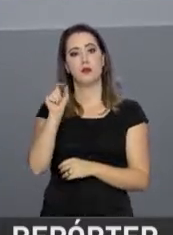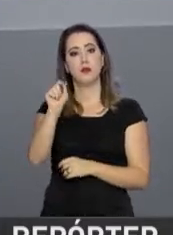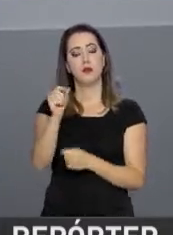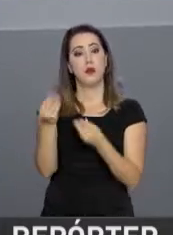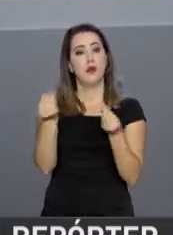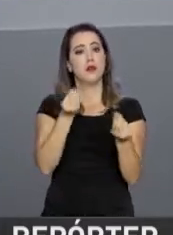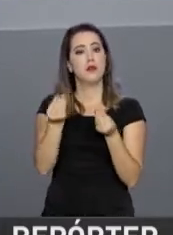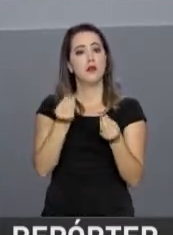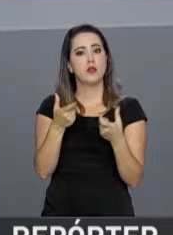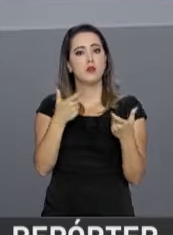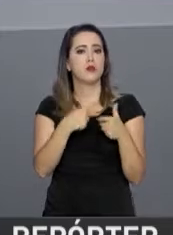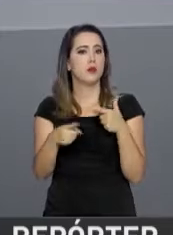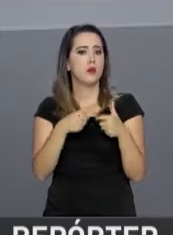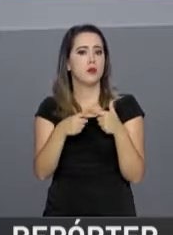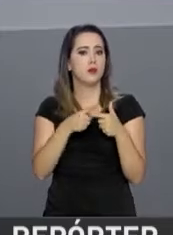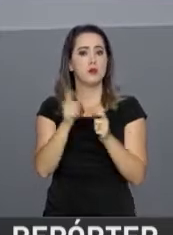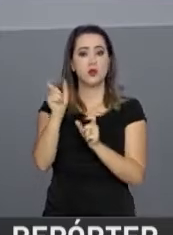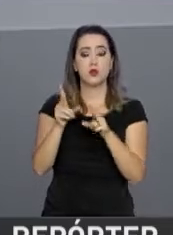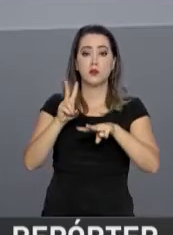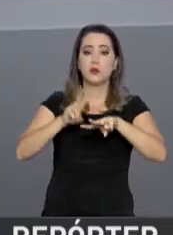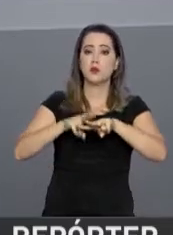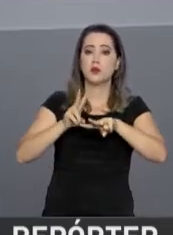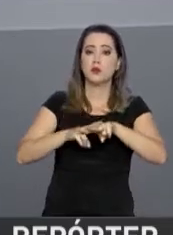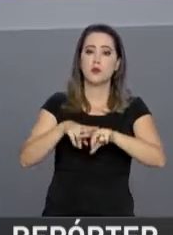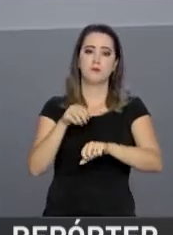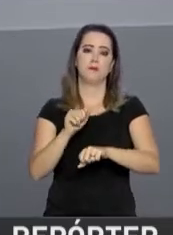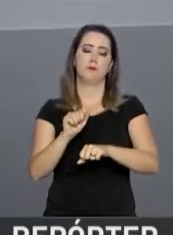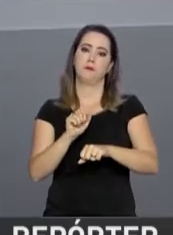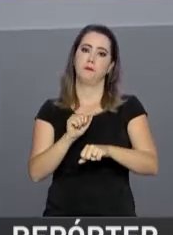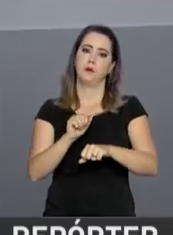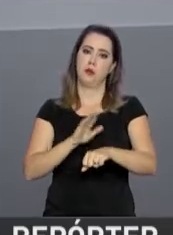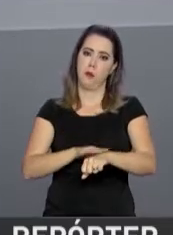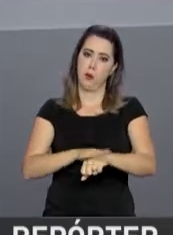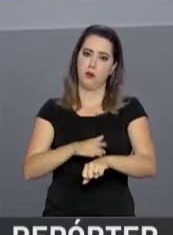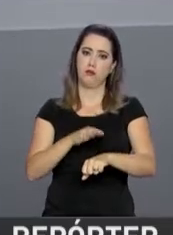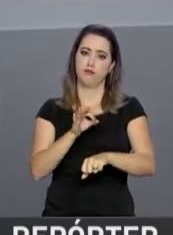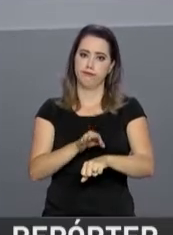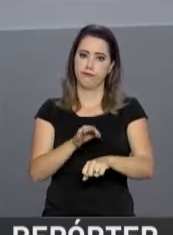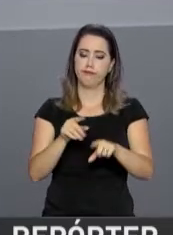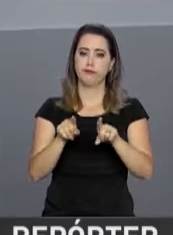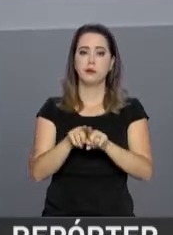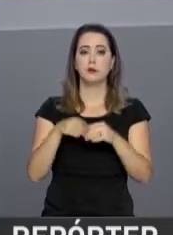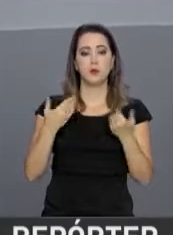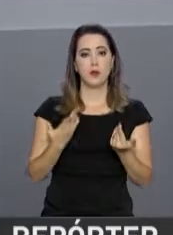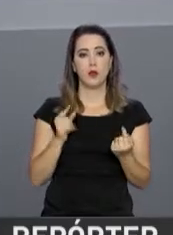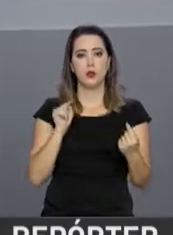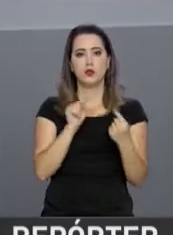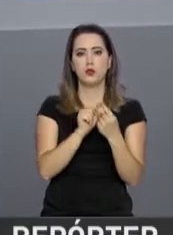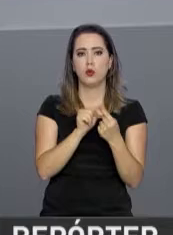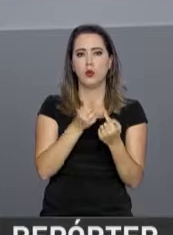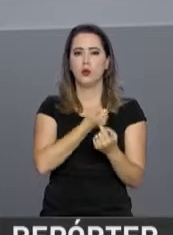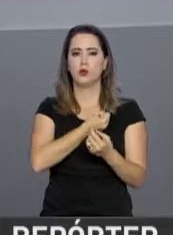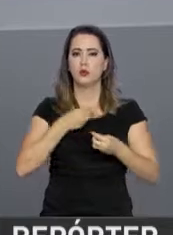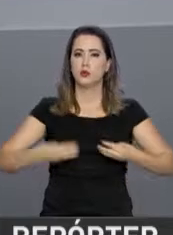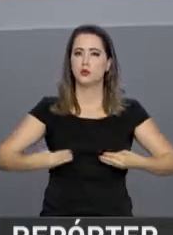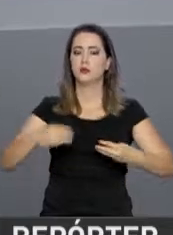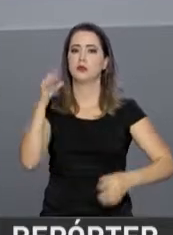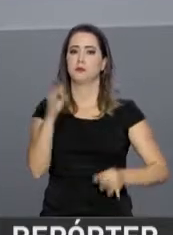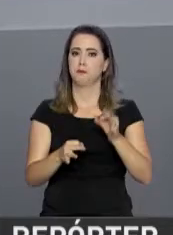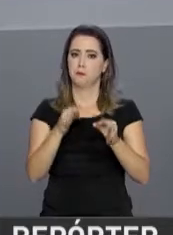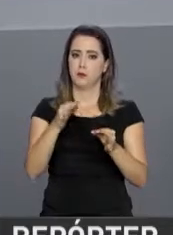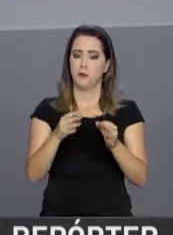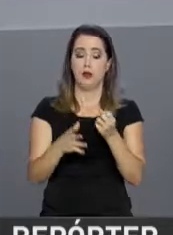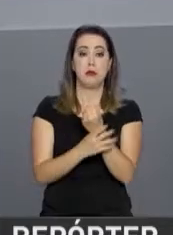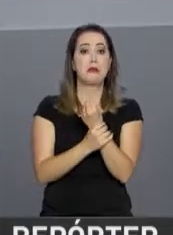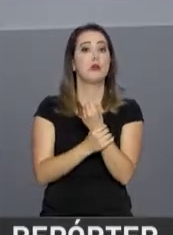país para avaliar a situação de presos provisórios de acordo com dados do ministério da segurança pública 40 por